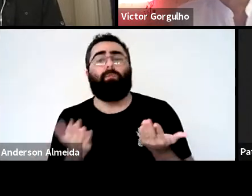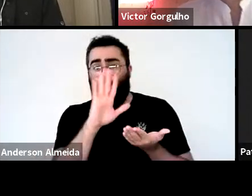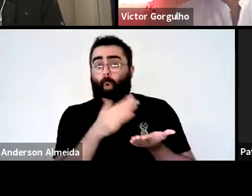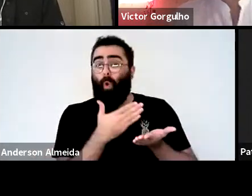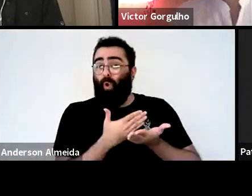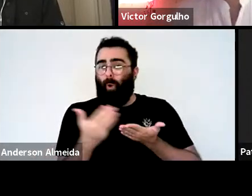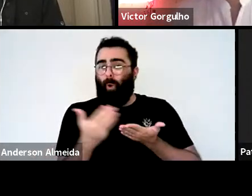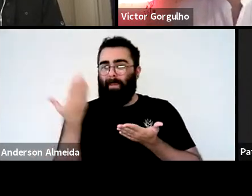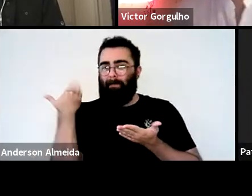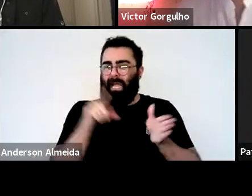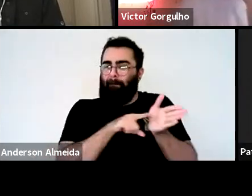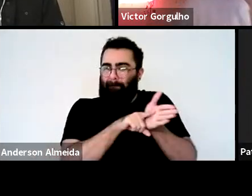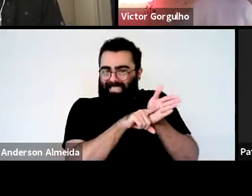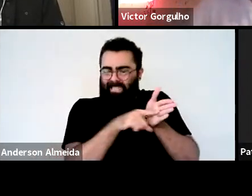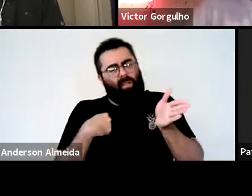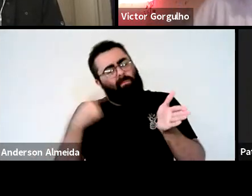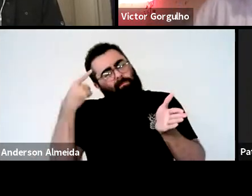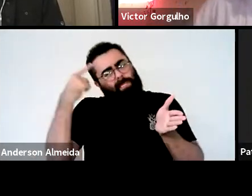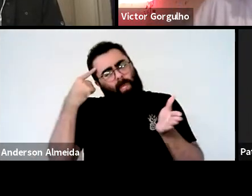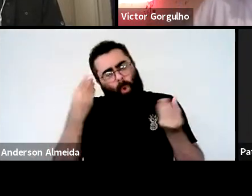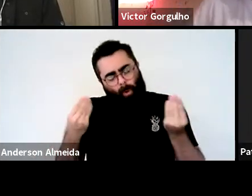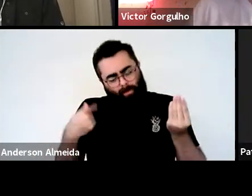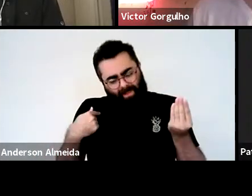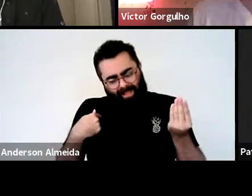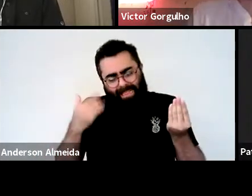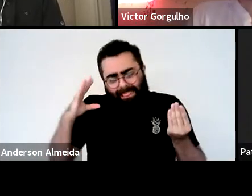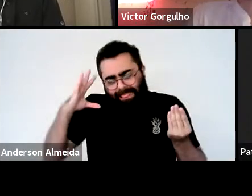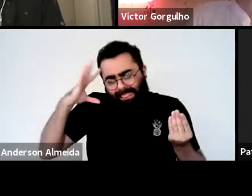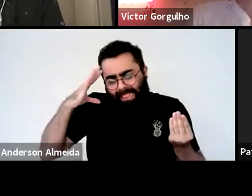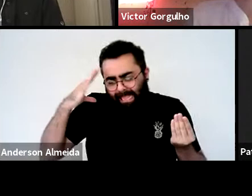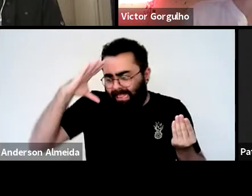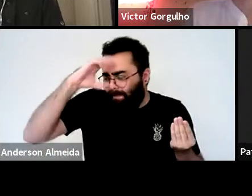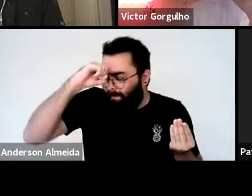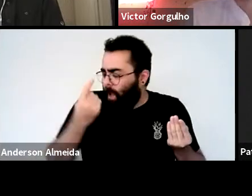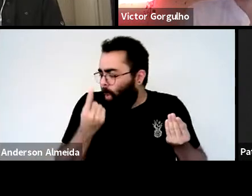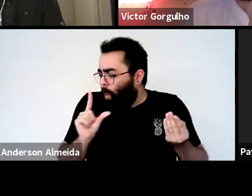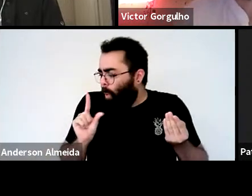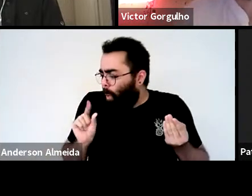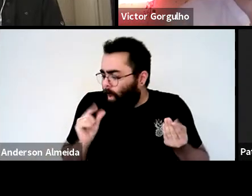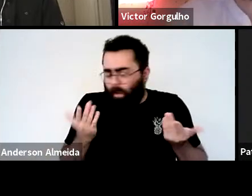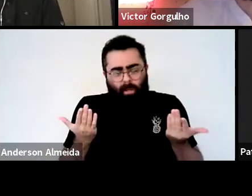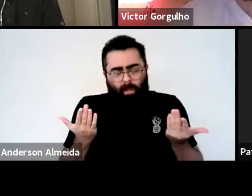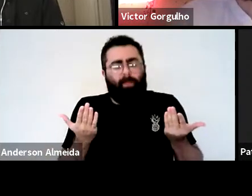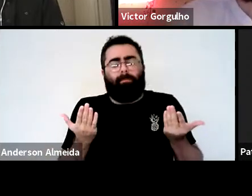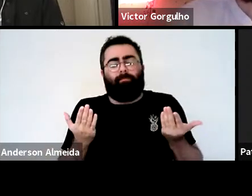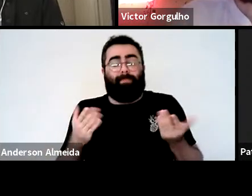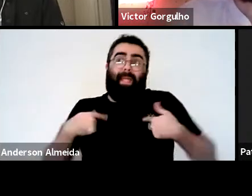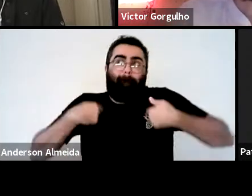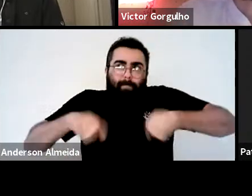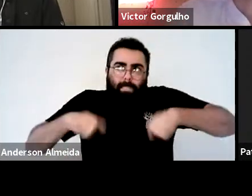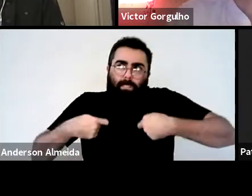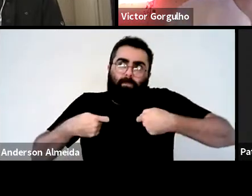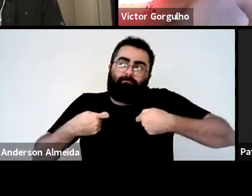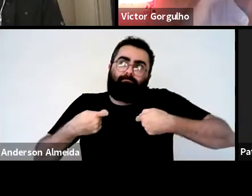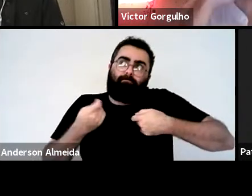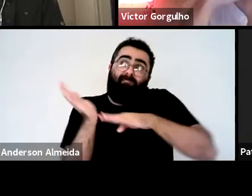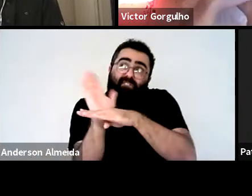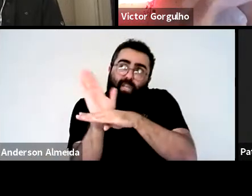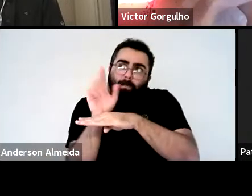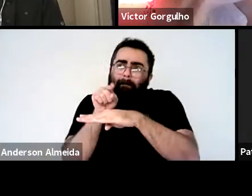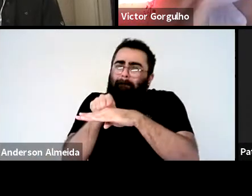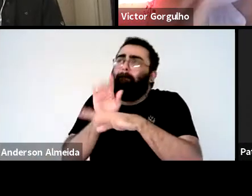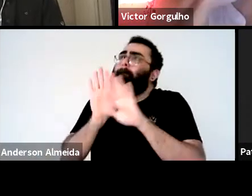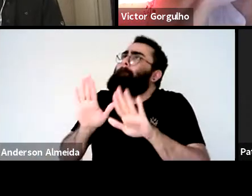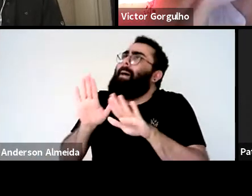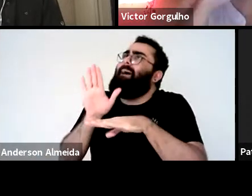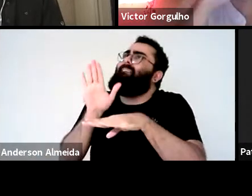nossa, a gente precisa fazer um trabalho que, a gente precisa articular um trabalho que a gente saiba sobre ele, mas a gente não pode entender tudo